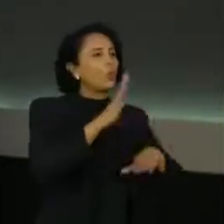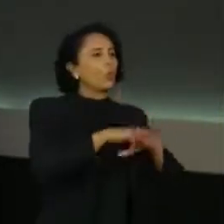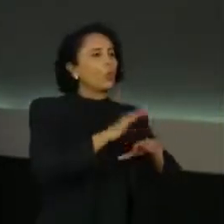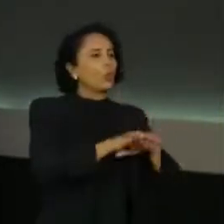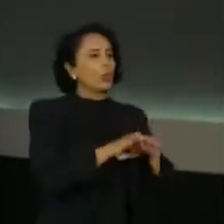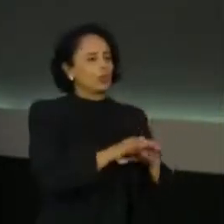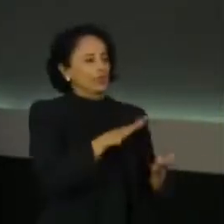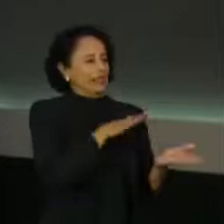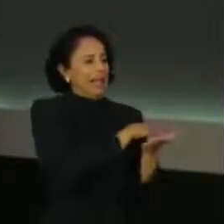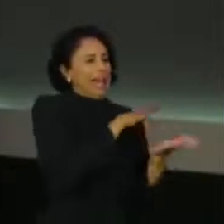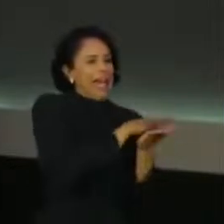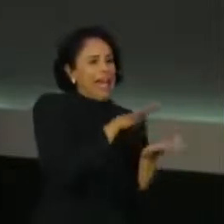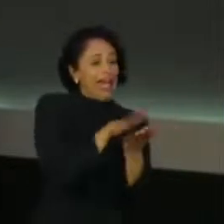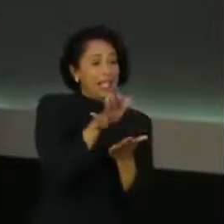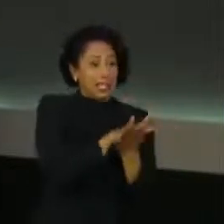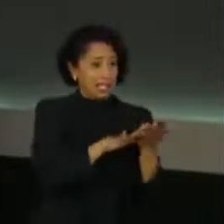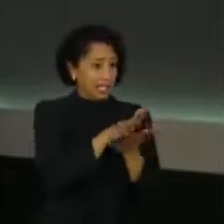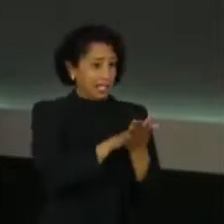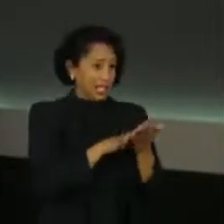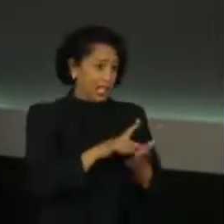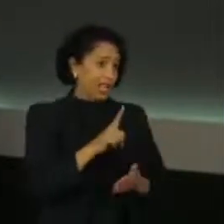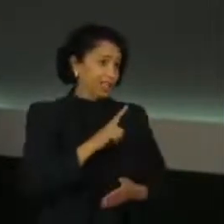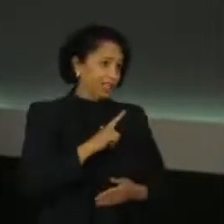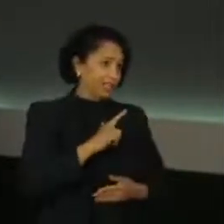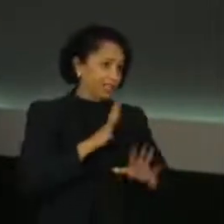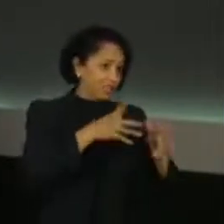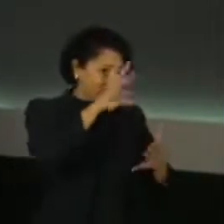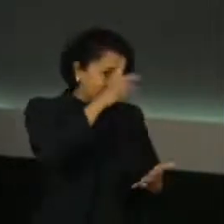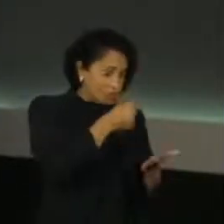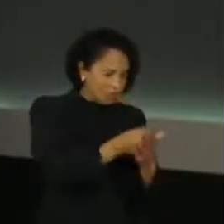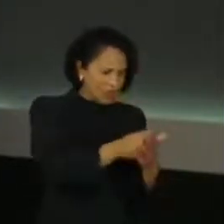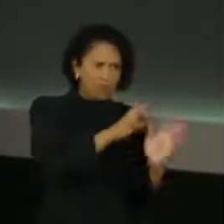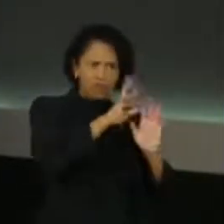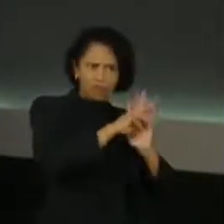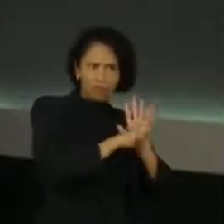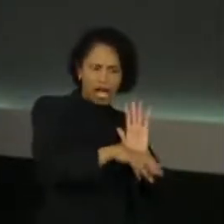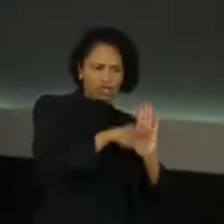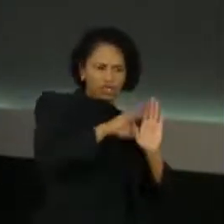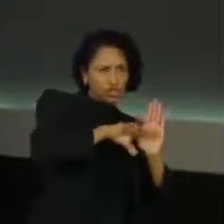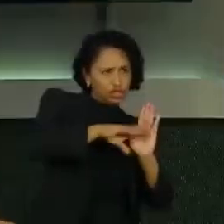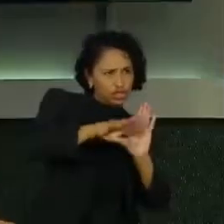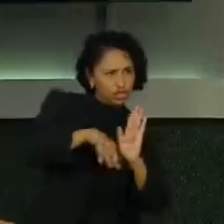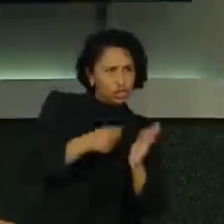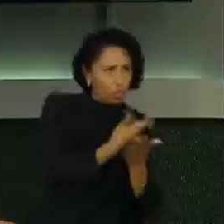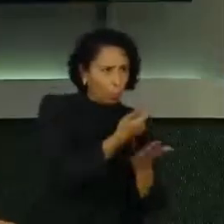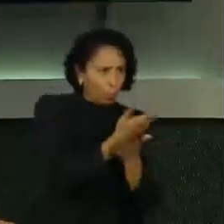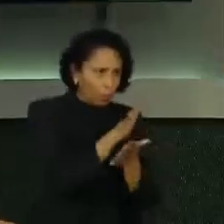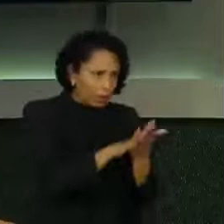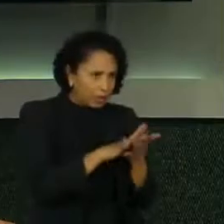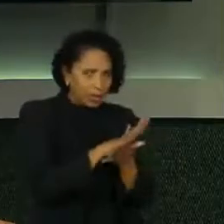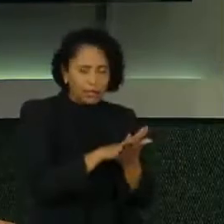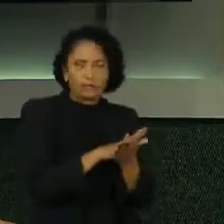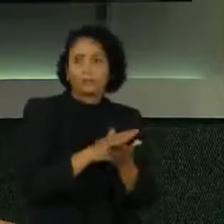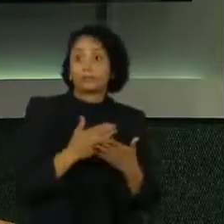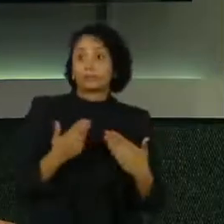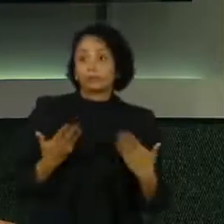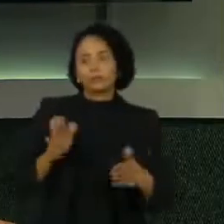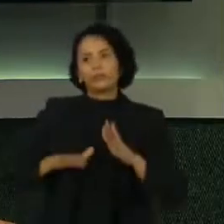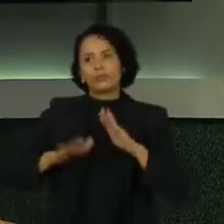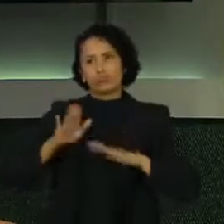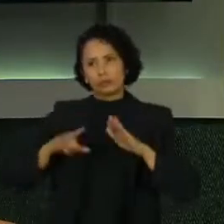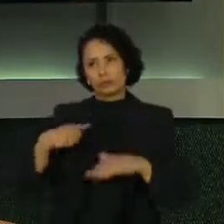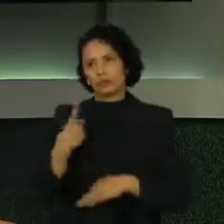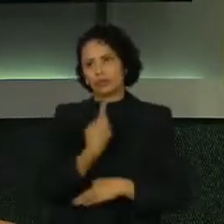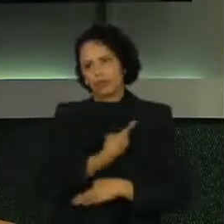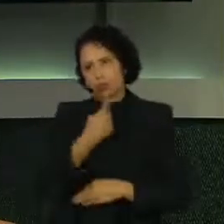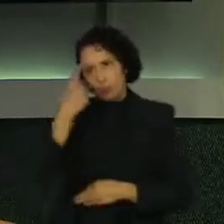muita coisa já foi decidida nesse sentido, muito já foi tirado das contas? Geralmente a gente pensa assim, num